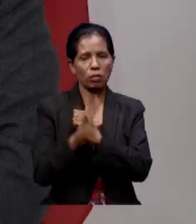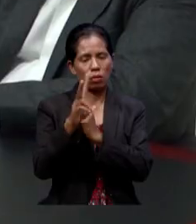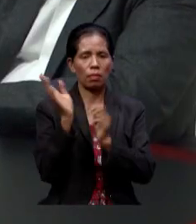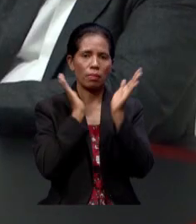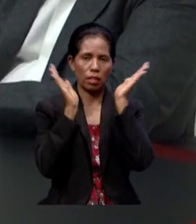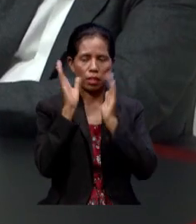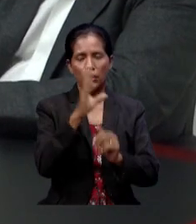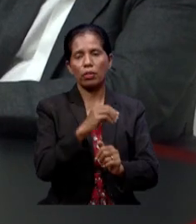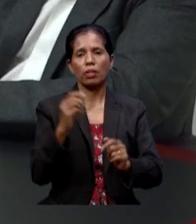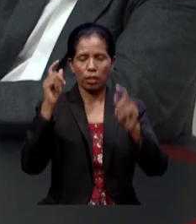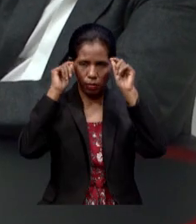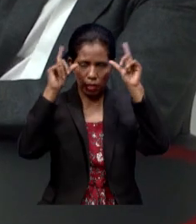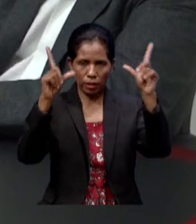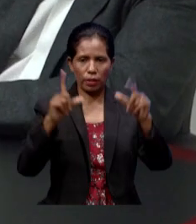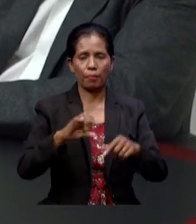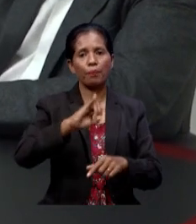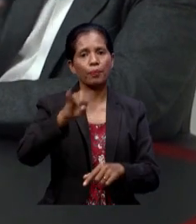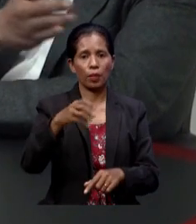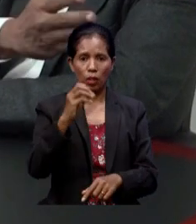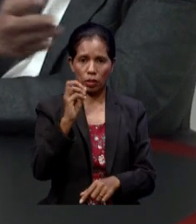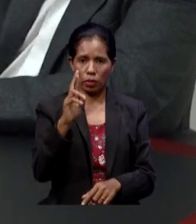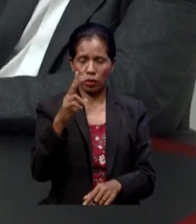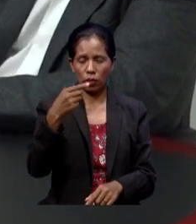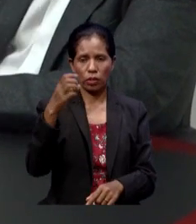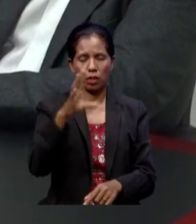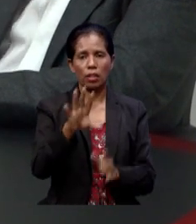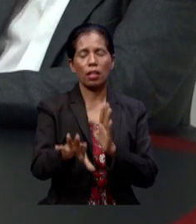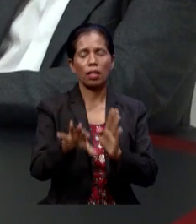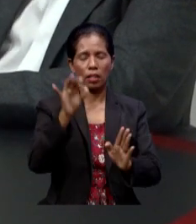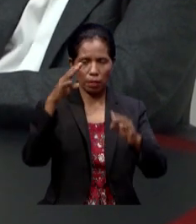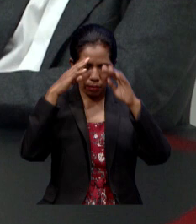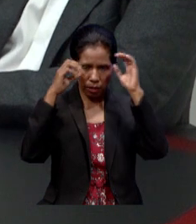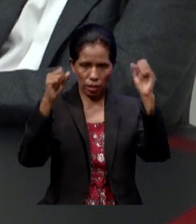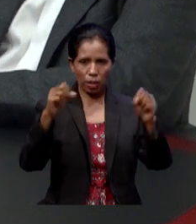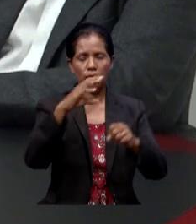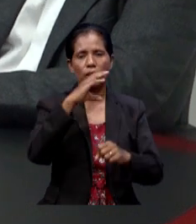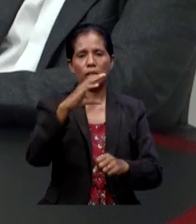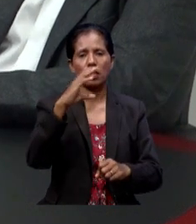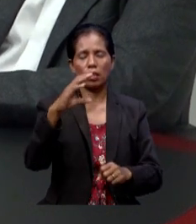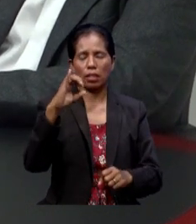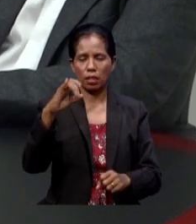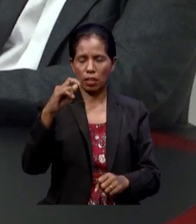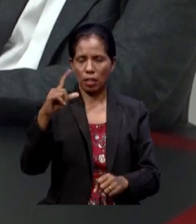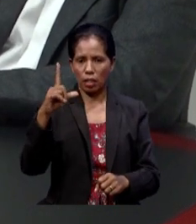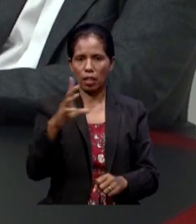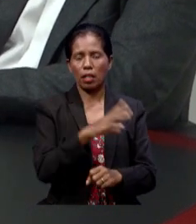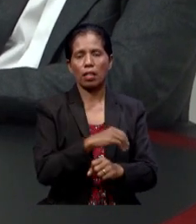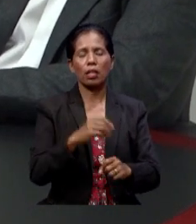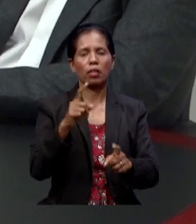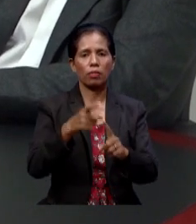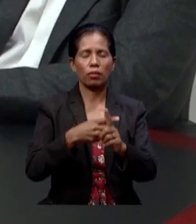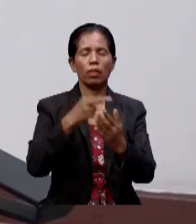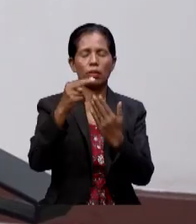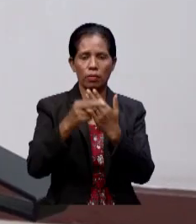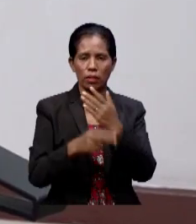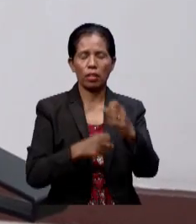Timor-Leste. Rafael Jorge Manuel de Araújo Serrano, eleito no dar presidente Câmara Comércio e Indústria Timor-Leste, e a fula novembro,